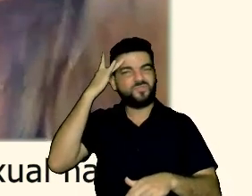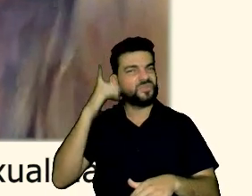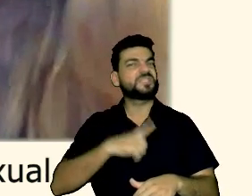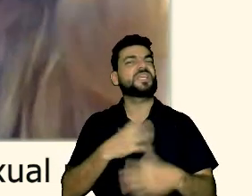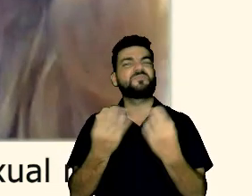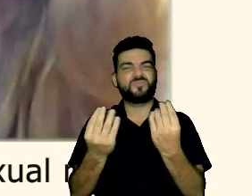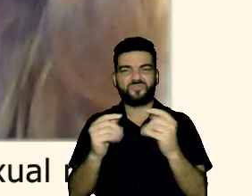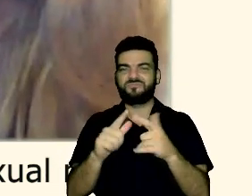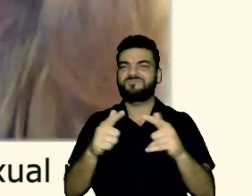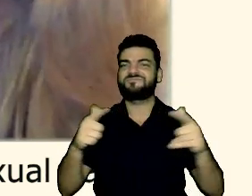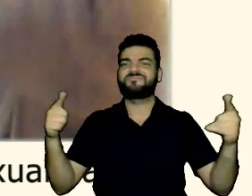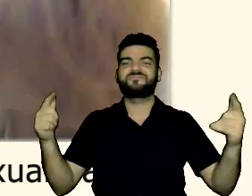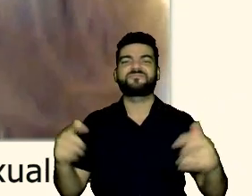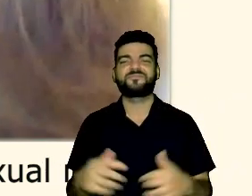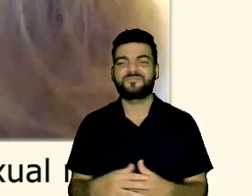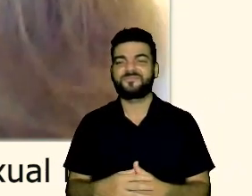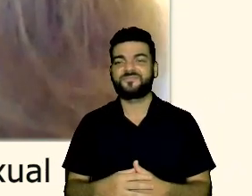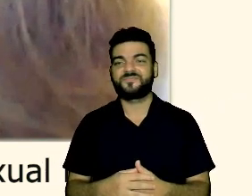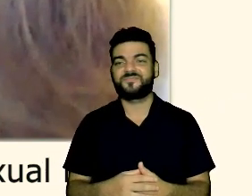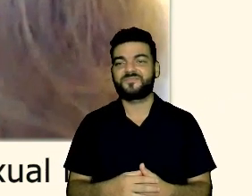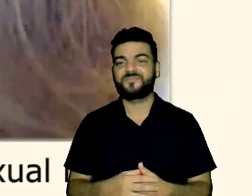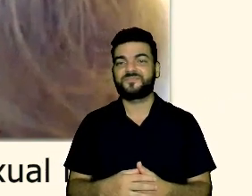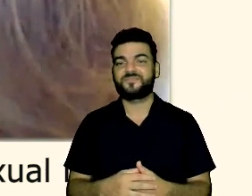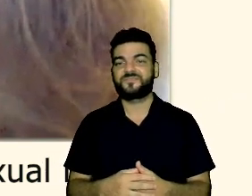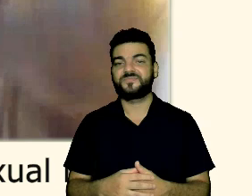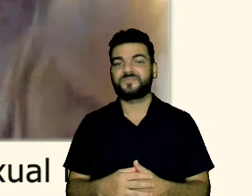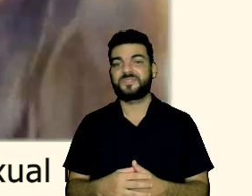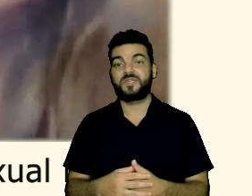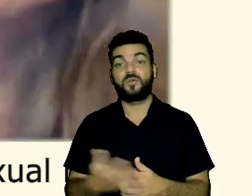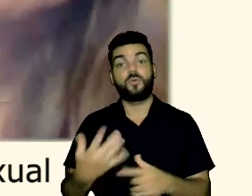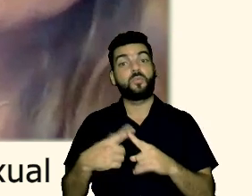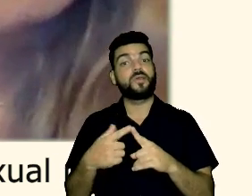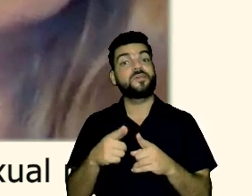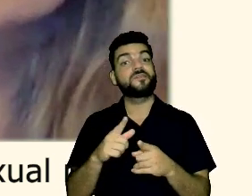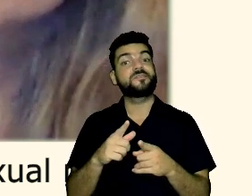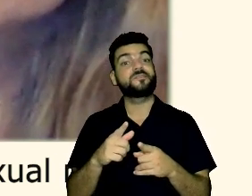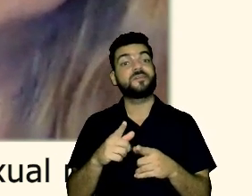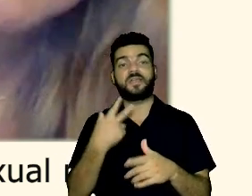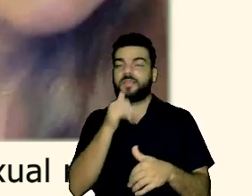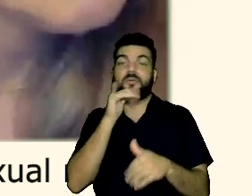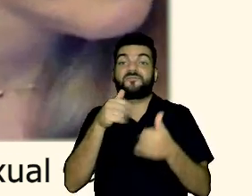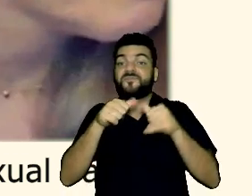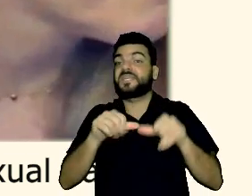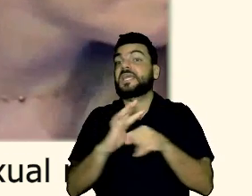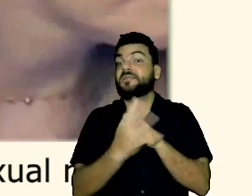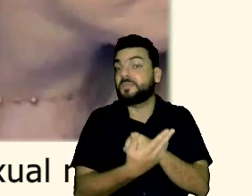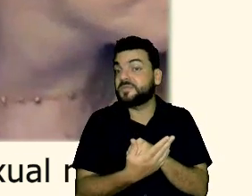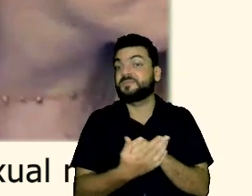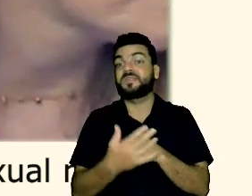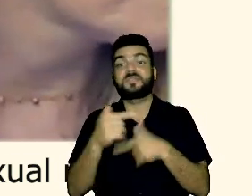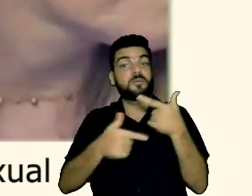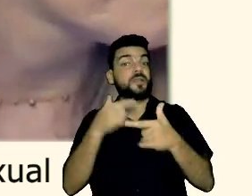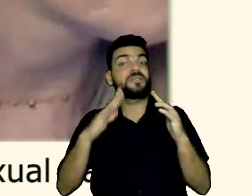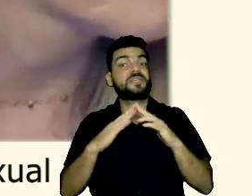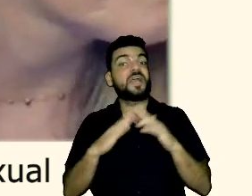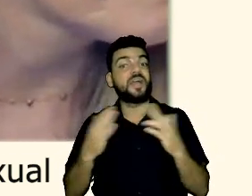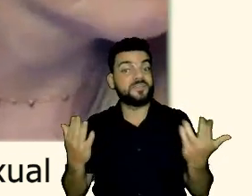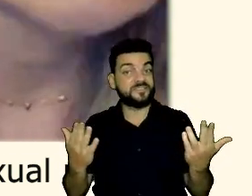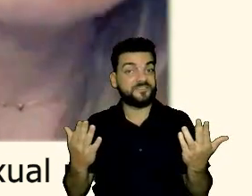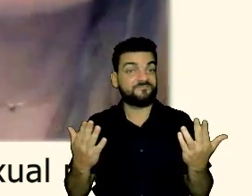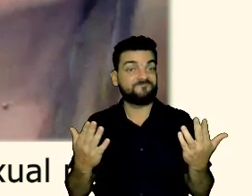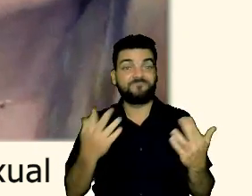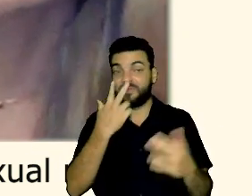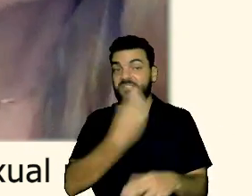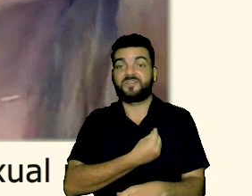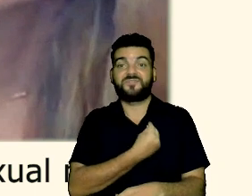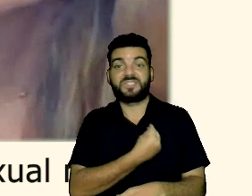aumentado muito nesses dois anos praticamente que nós estamos em quarentena, fechados em casa,